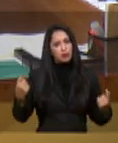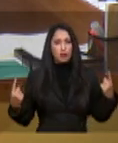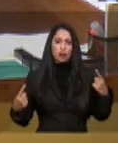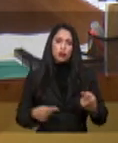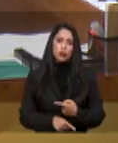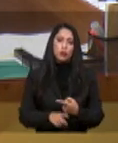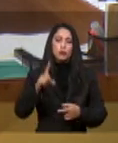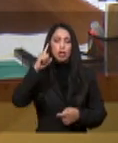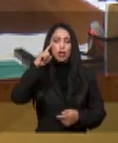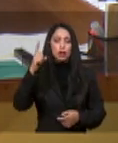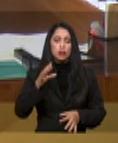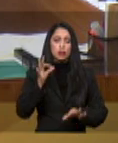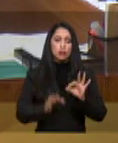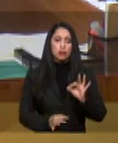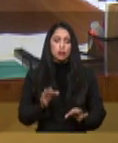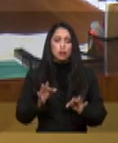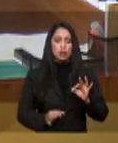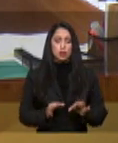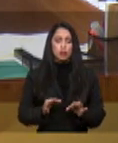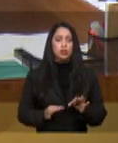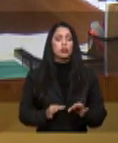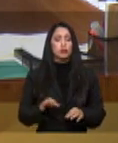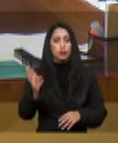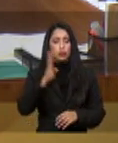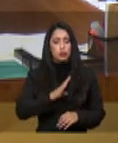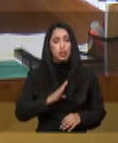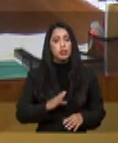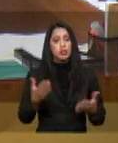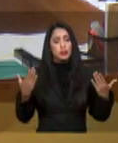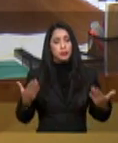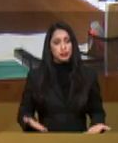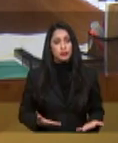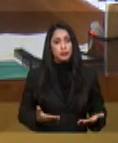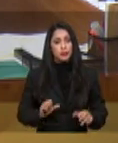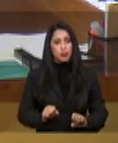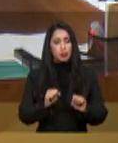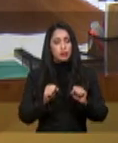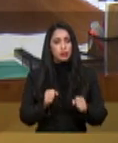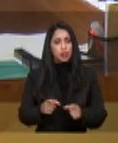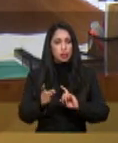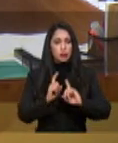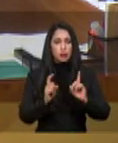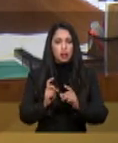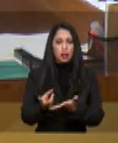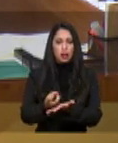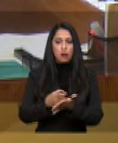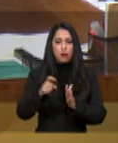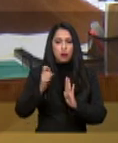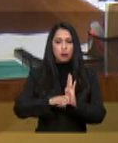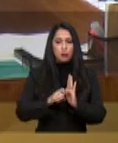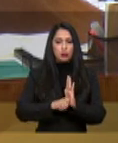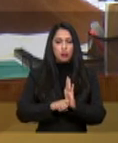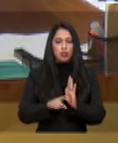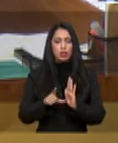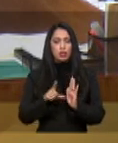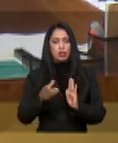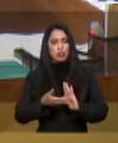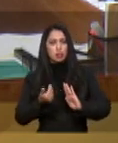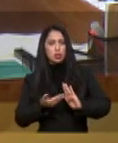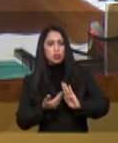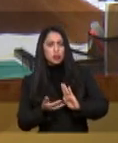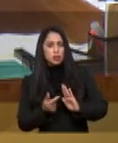ao ordenamento jurídico brasileiro. Defender a possibilidade de a administração tributária, de antemão, precipitar-se para